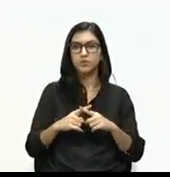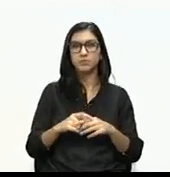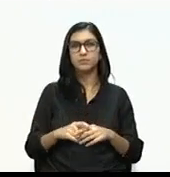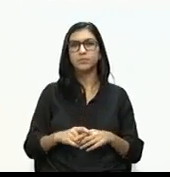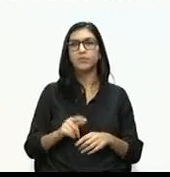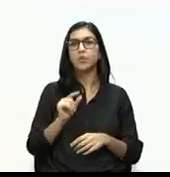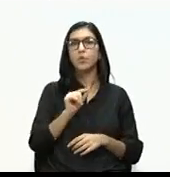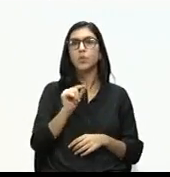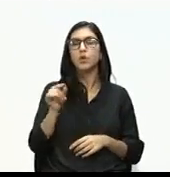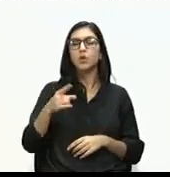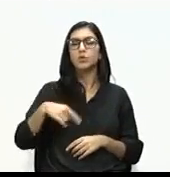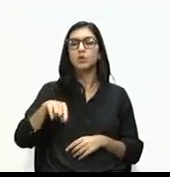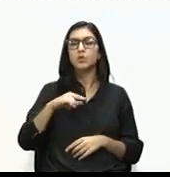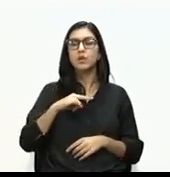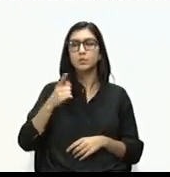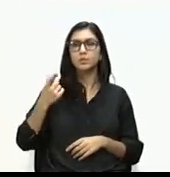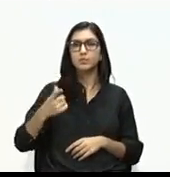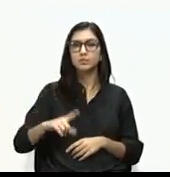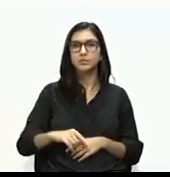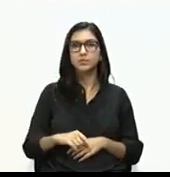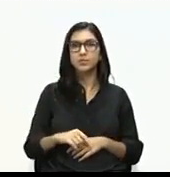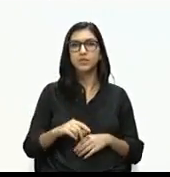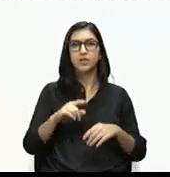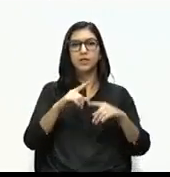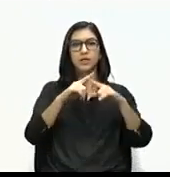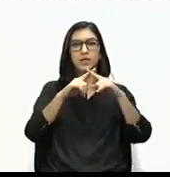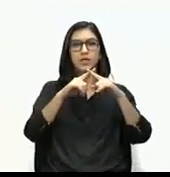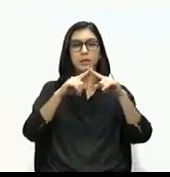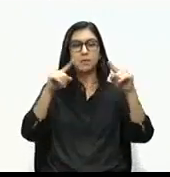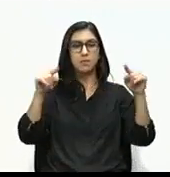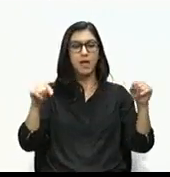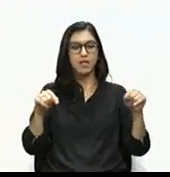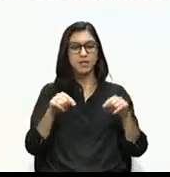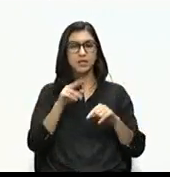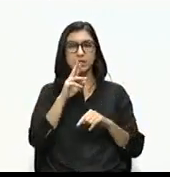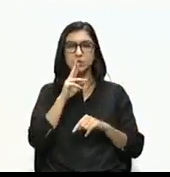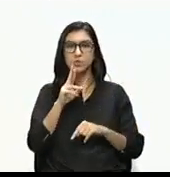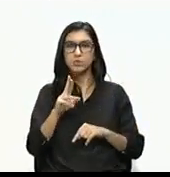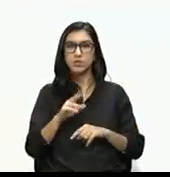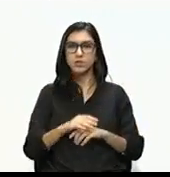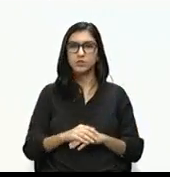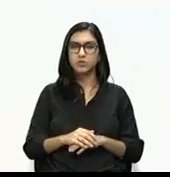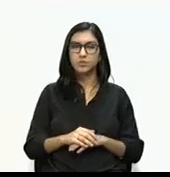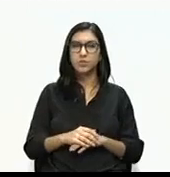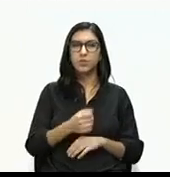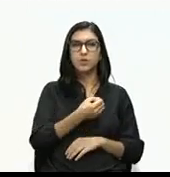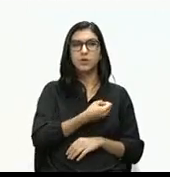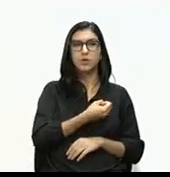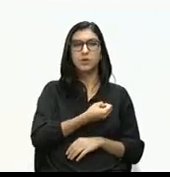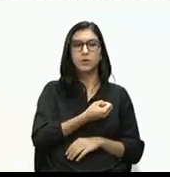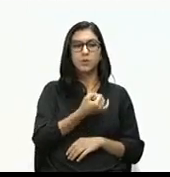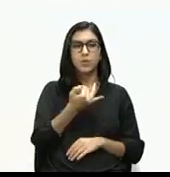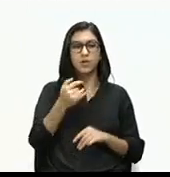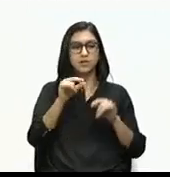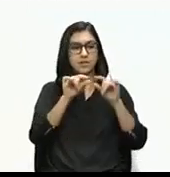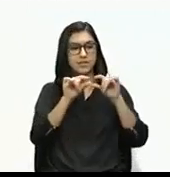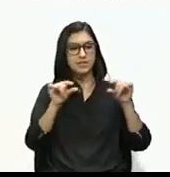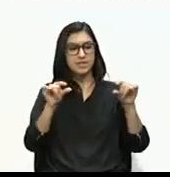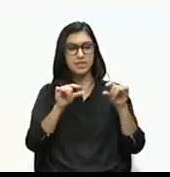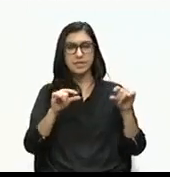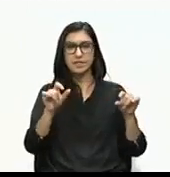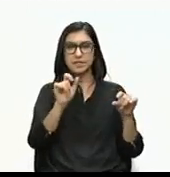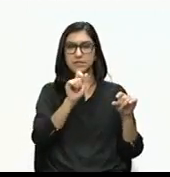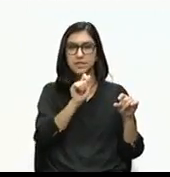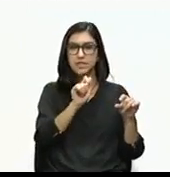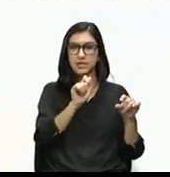o que nós temos além disso? Que a matriz resultante, então, vai ser o número de linhas da matriz